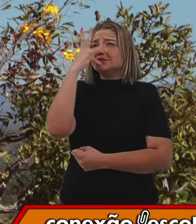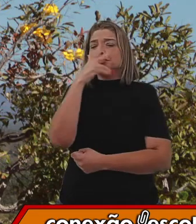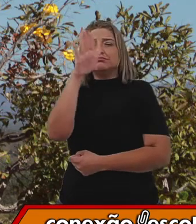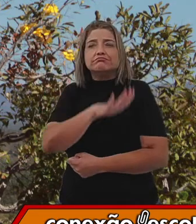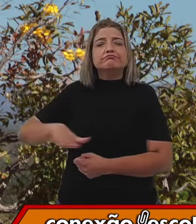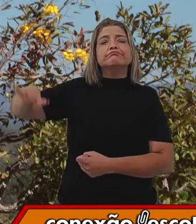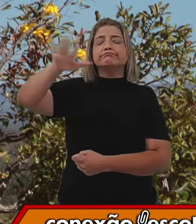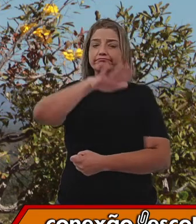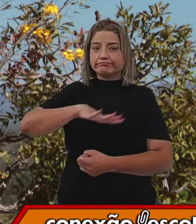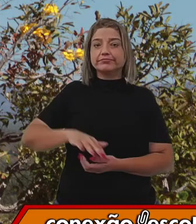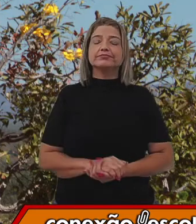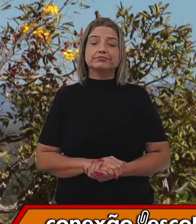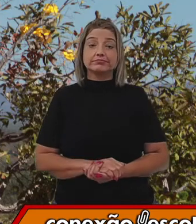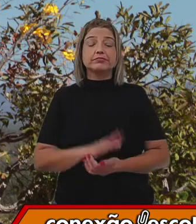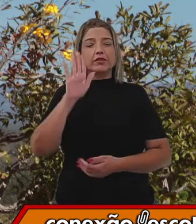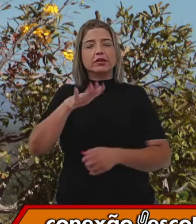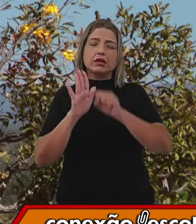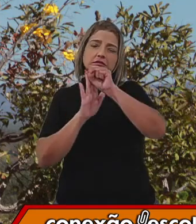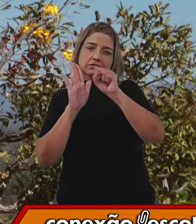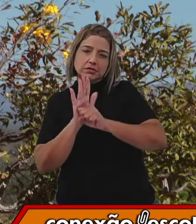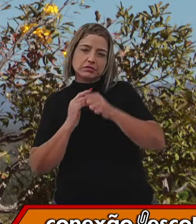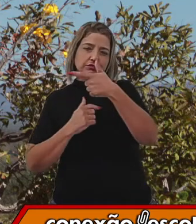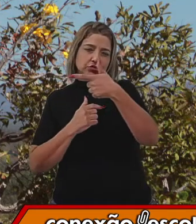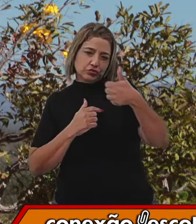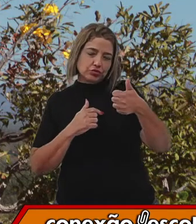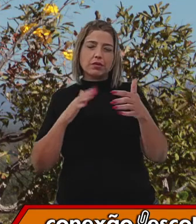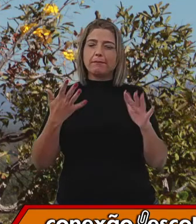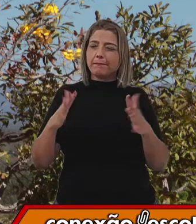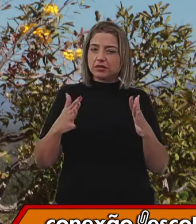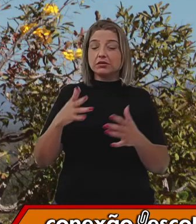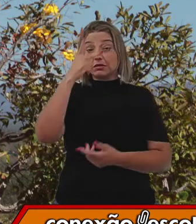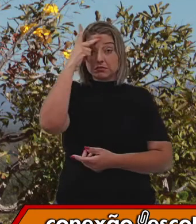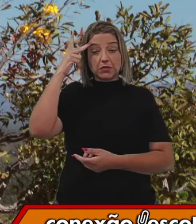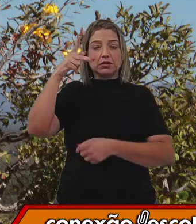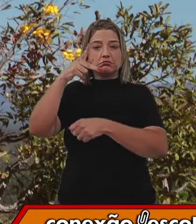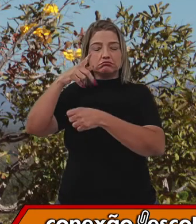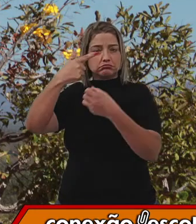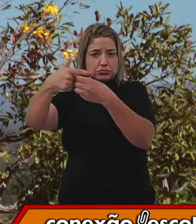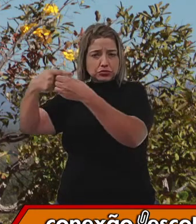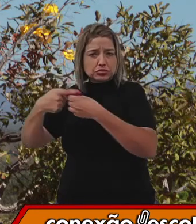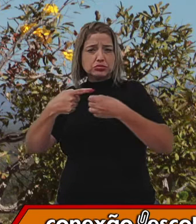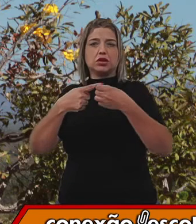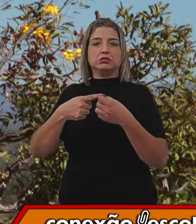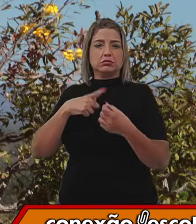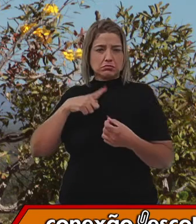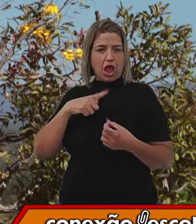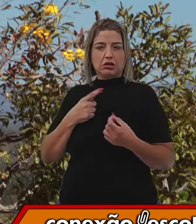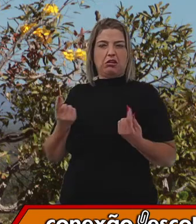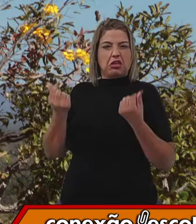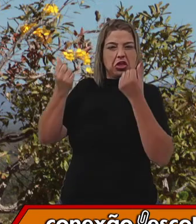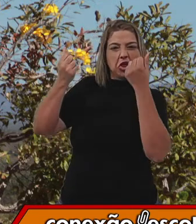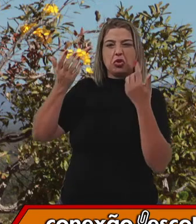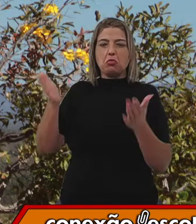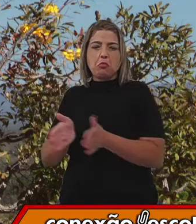borracha. Assim, no século XXI, praticamente toda cidade de médio ou grande porte passou a